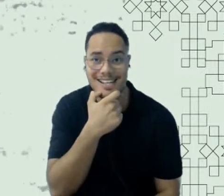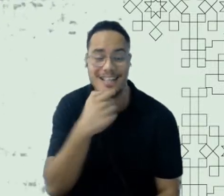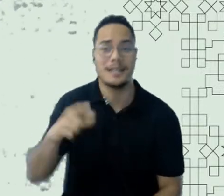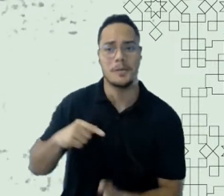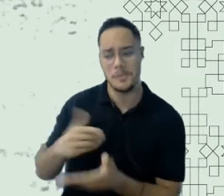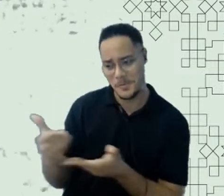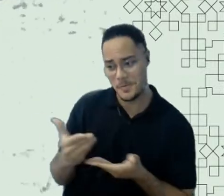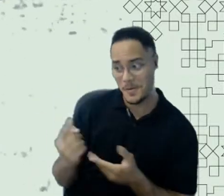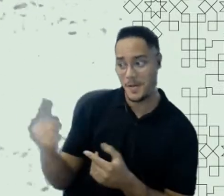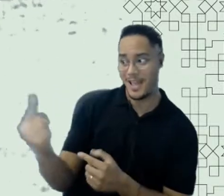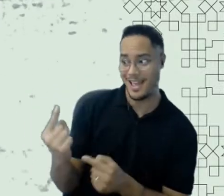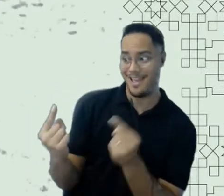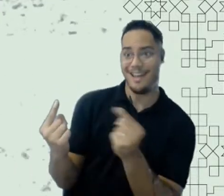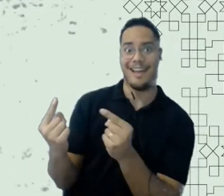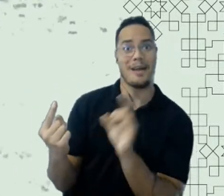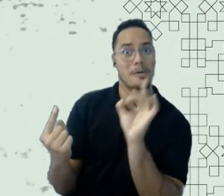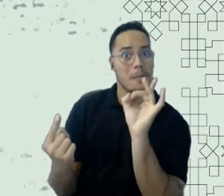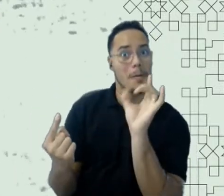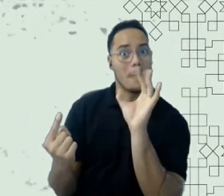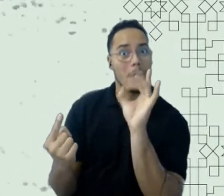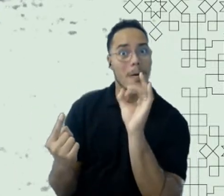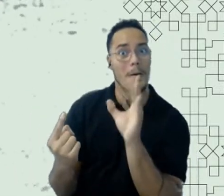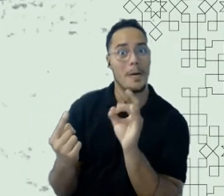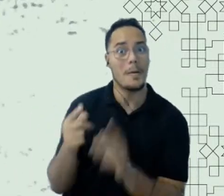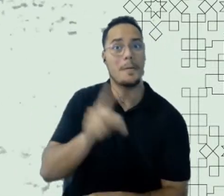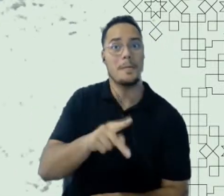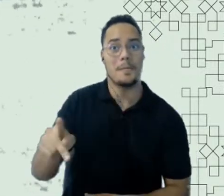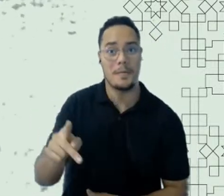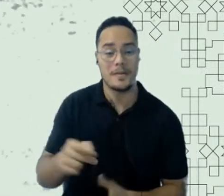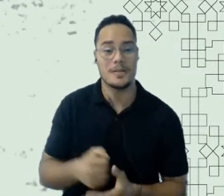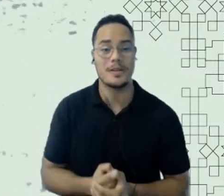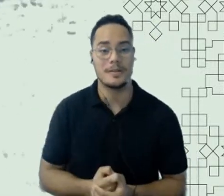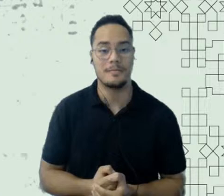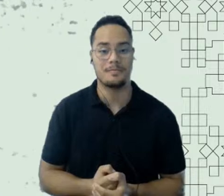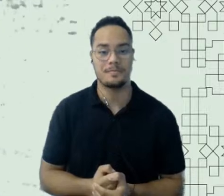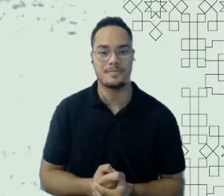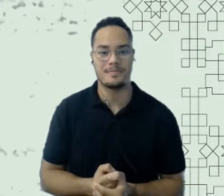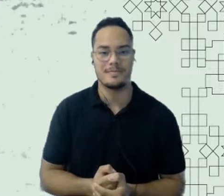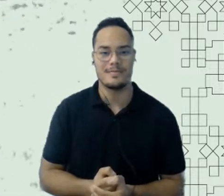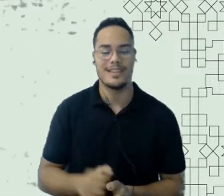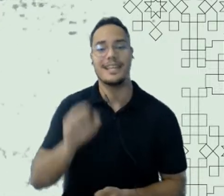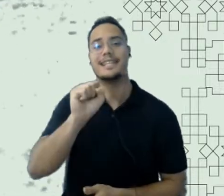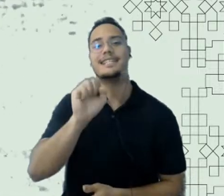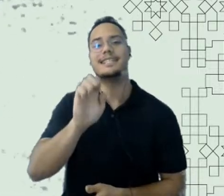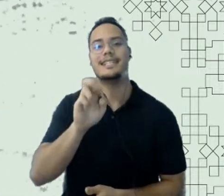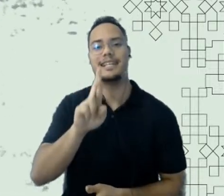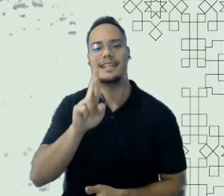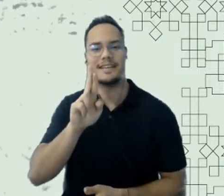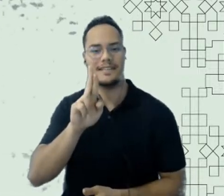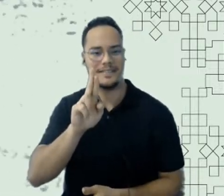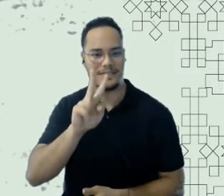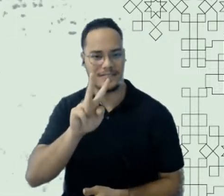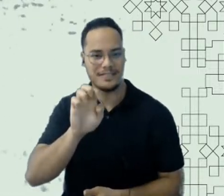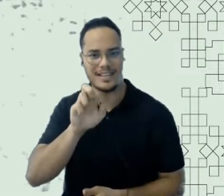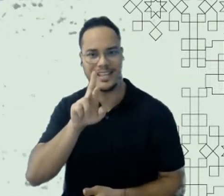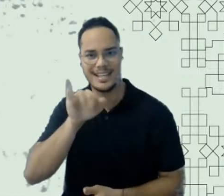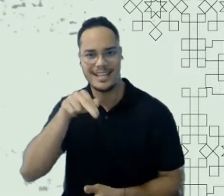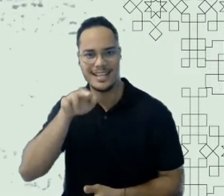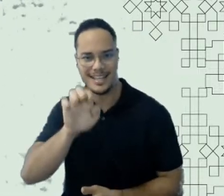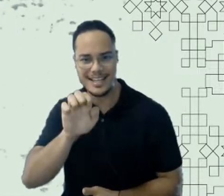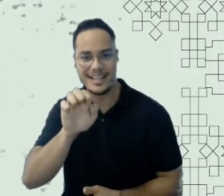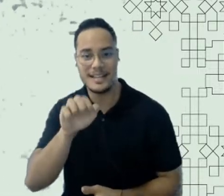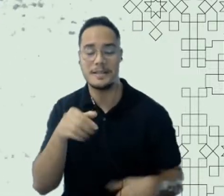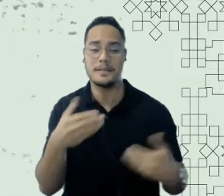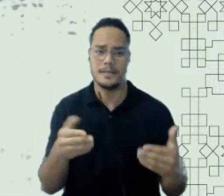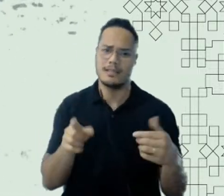Today we have here Professor Séverine Dusollier. I'll let her introduce herself, but what I can